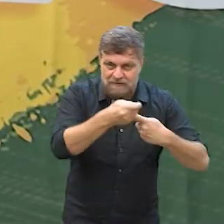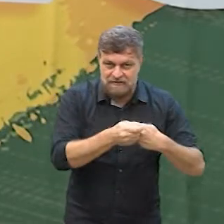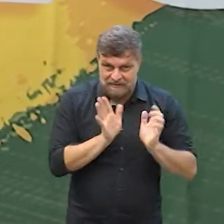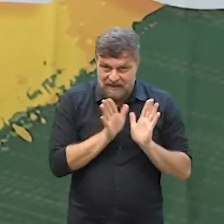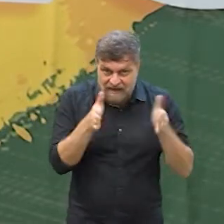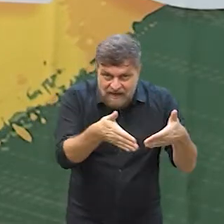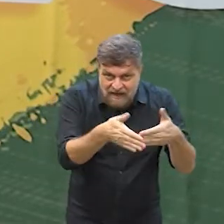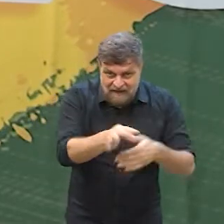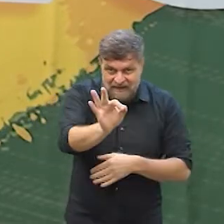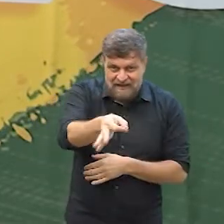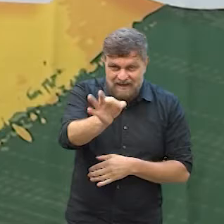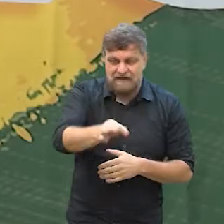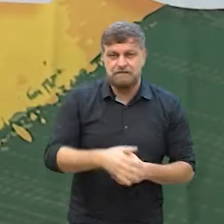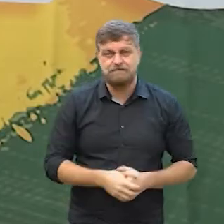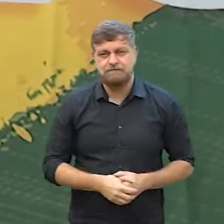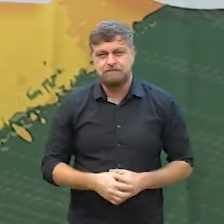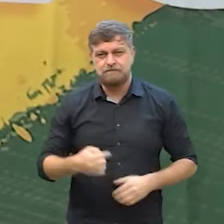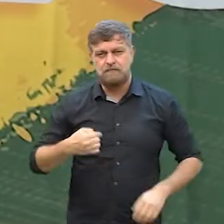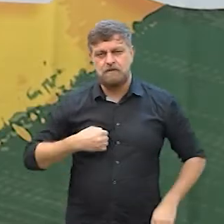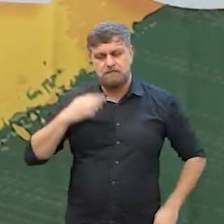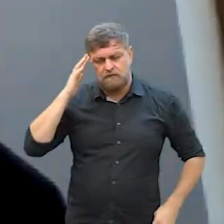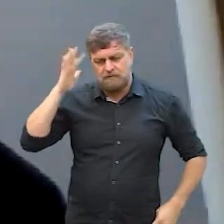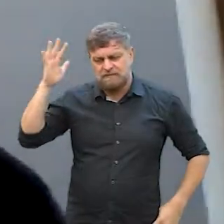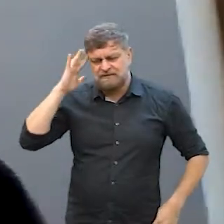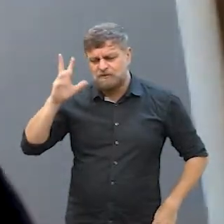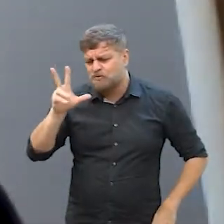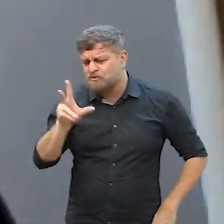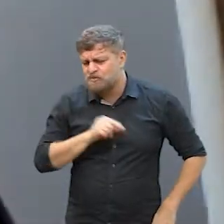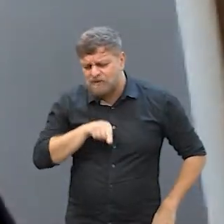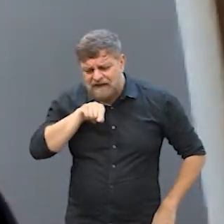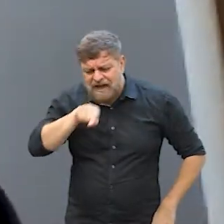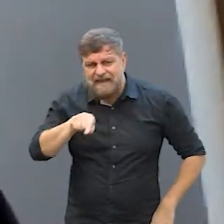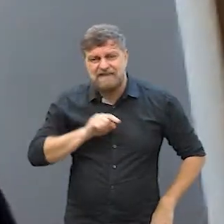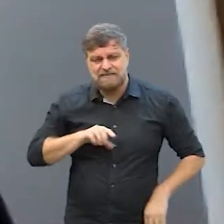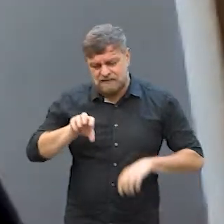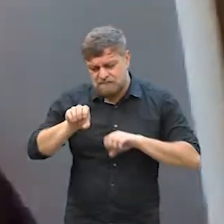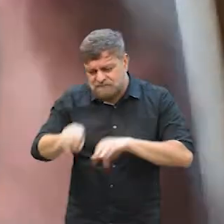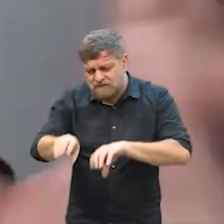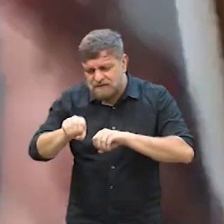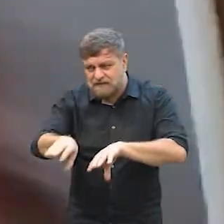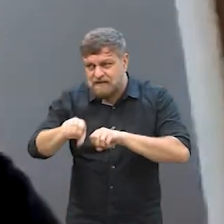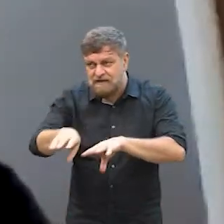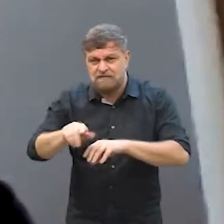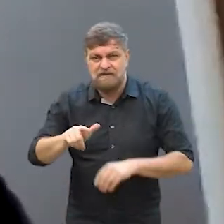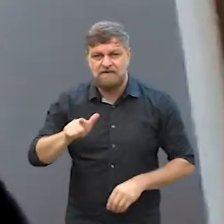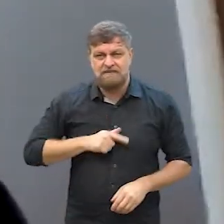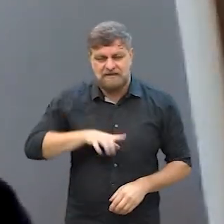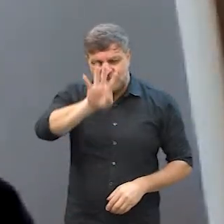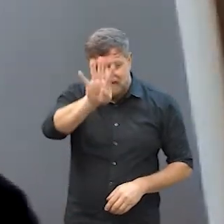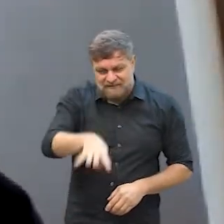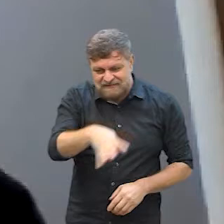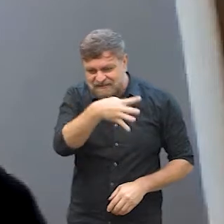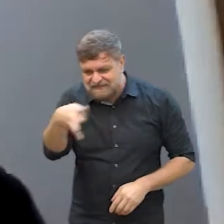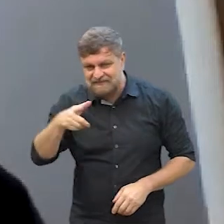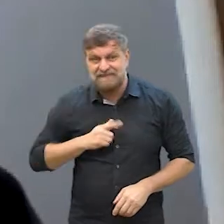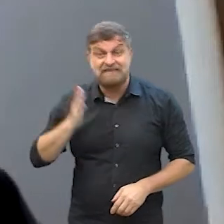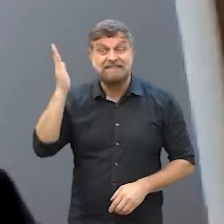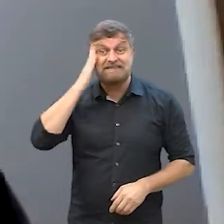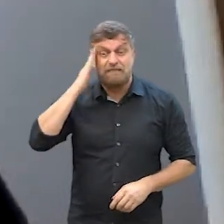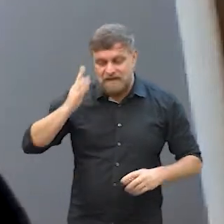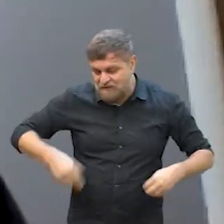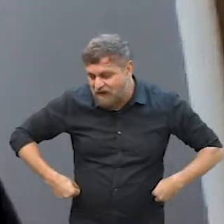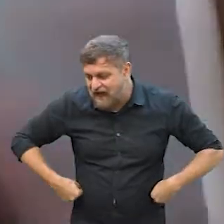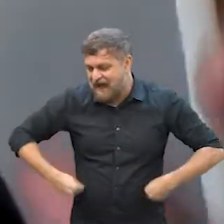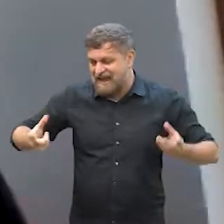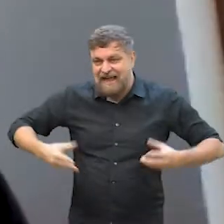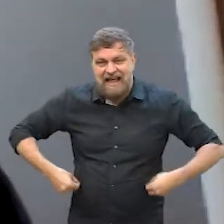é isso, Com né? certeza, com certeza. Eu fico pensando assim, nossa, eles estão aprendendo agora. A gente está pegando Excel e fazendo a listinha de despesas, né,